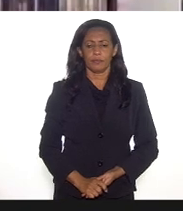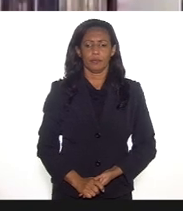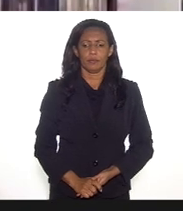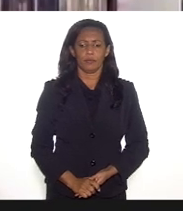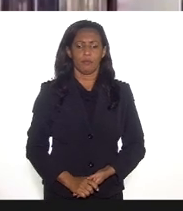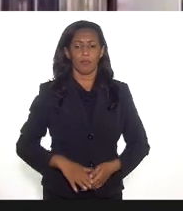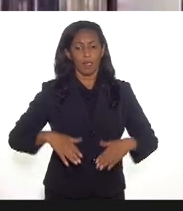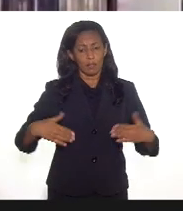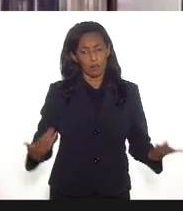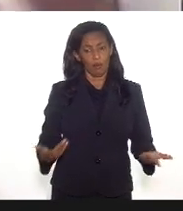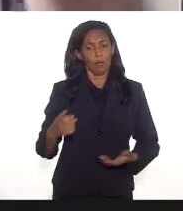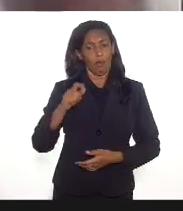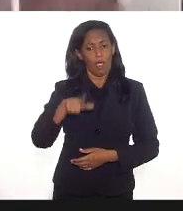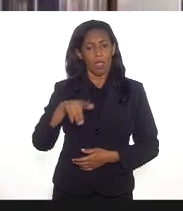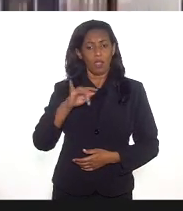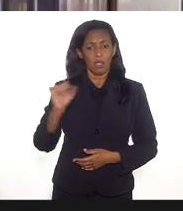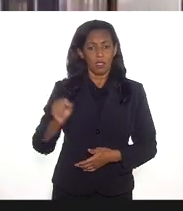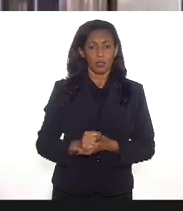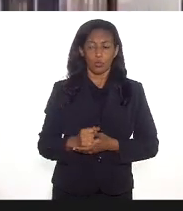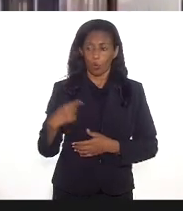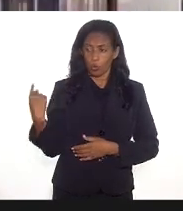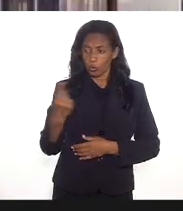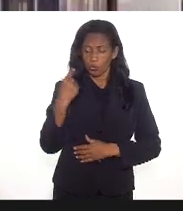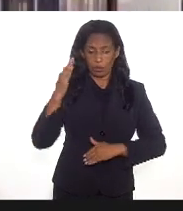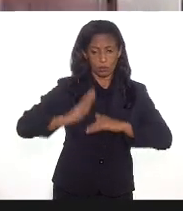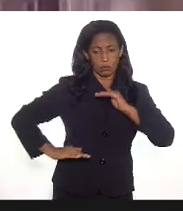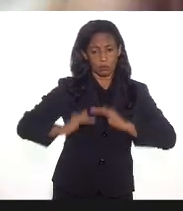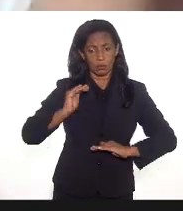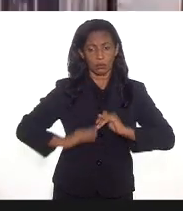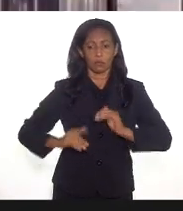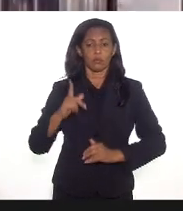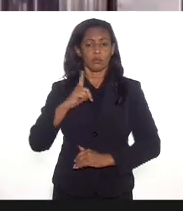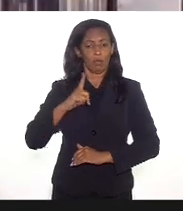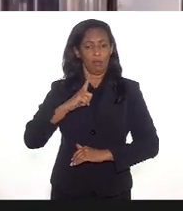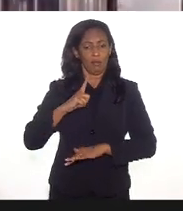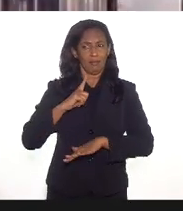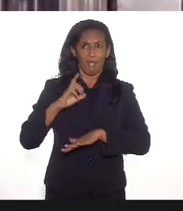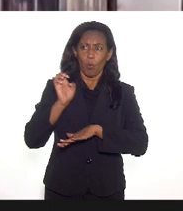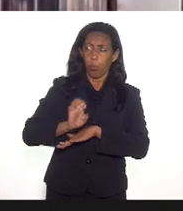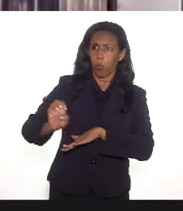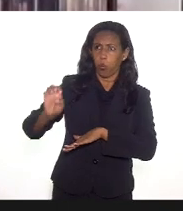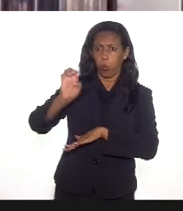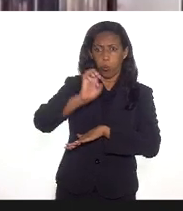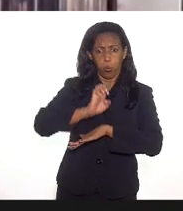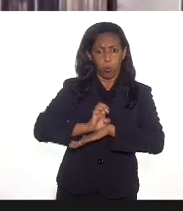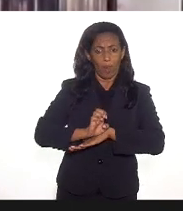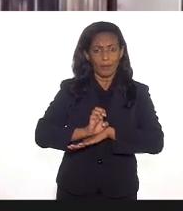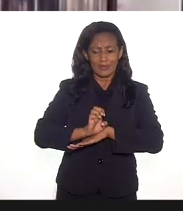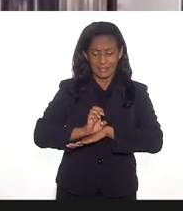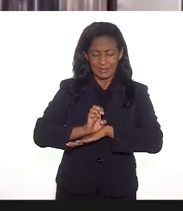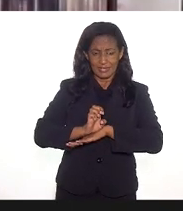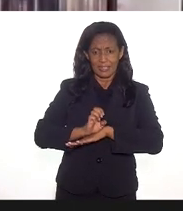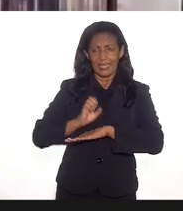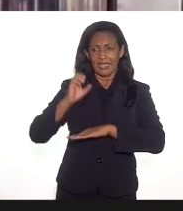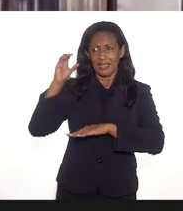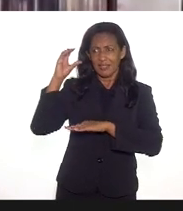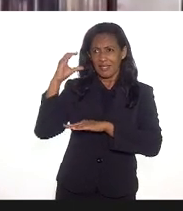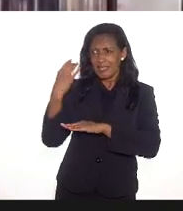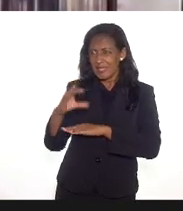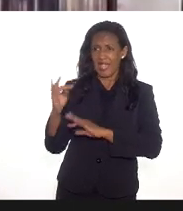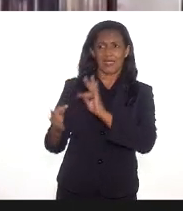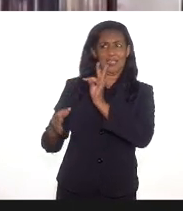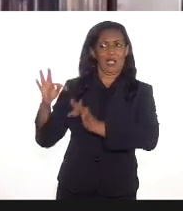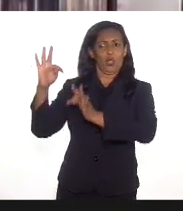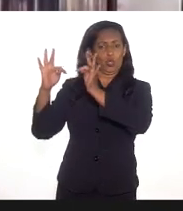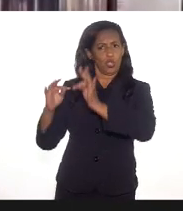Então, é isso daí. Os nossos profissionais que existem nesse Estado do Rio de Janeiro, na área de ciência e tecnologia,